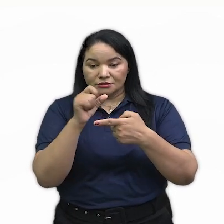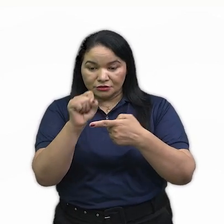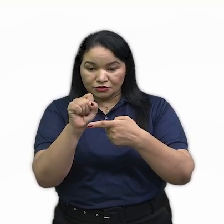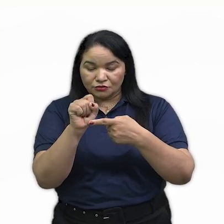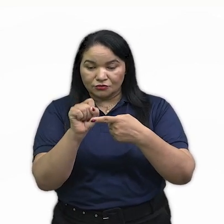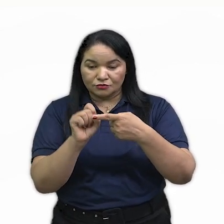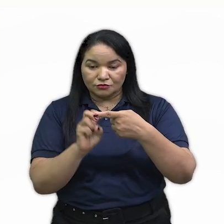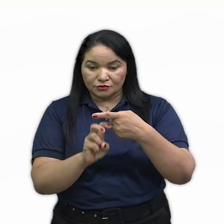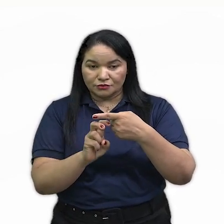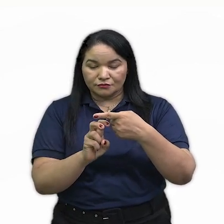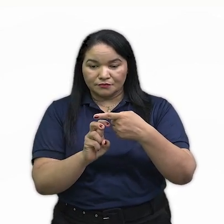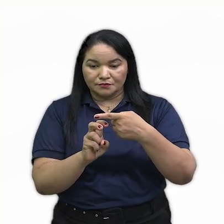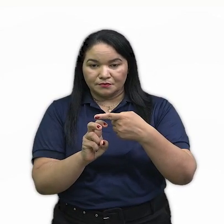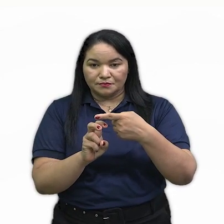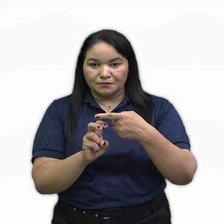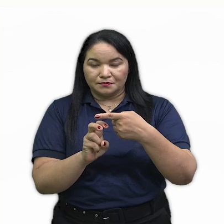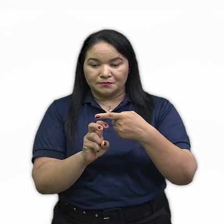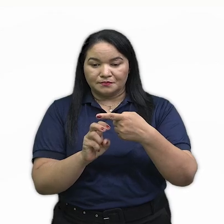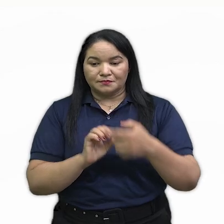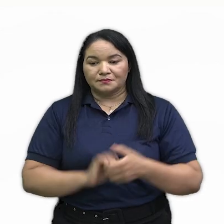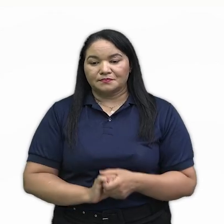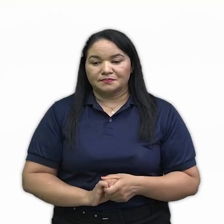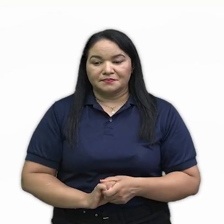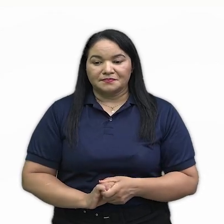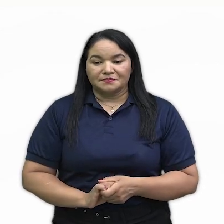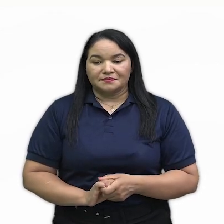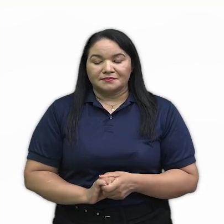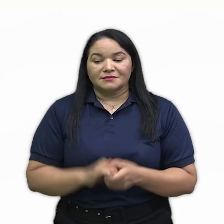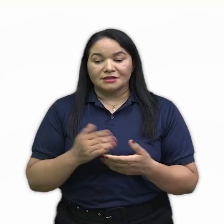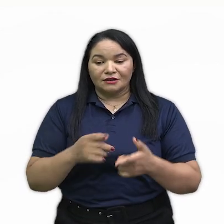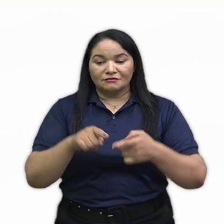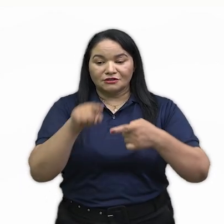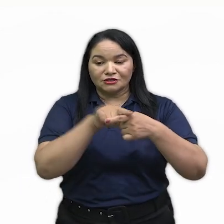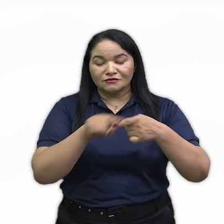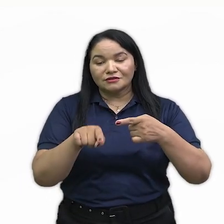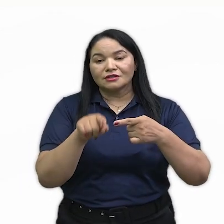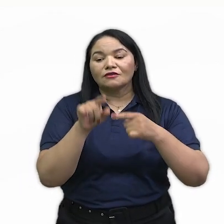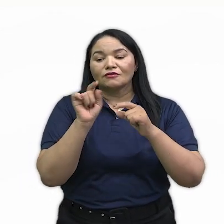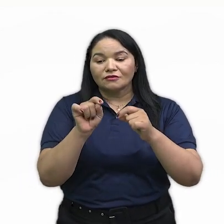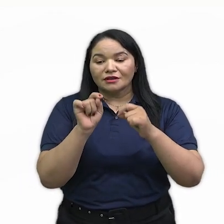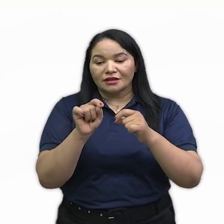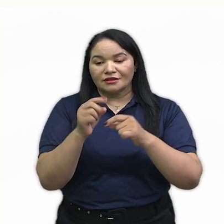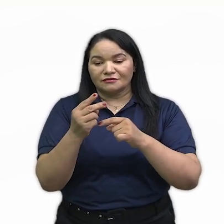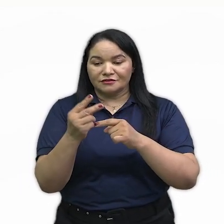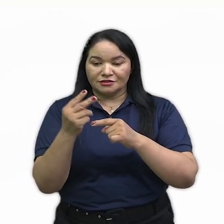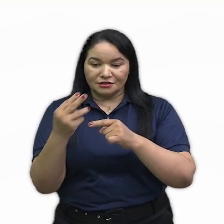118 e dividir por 5, onde essa divisão é igual a